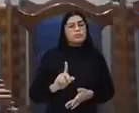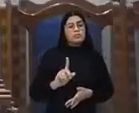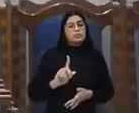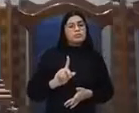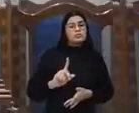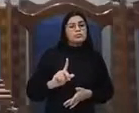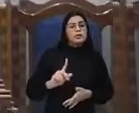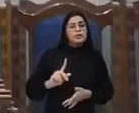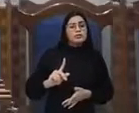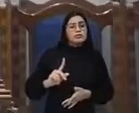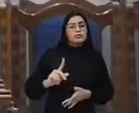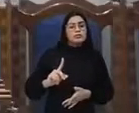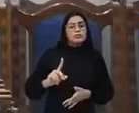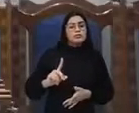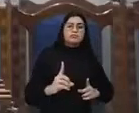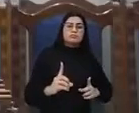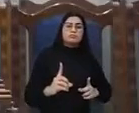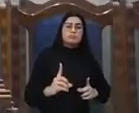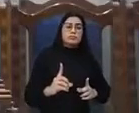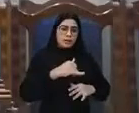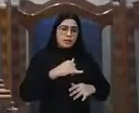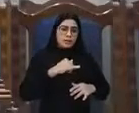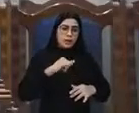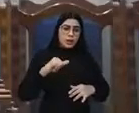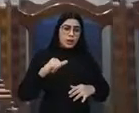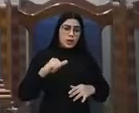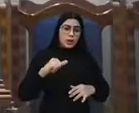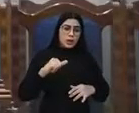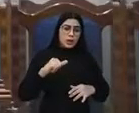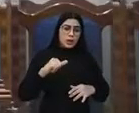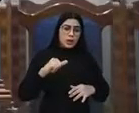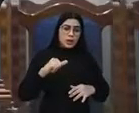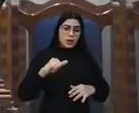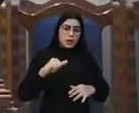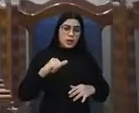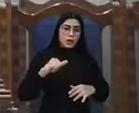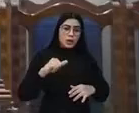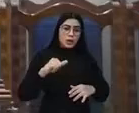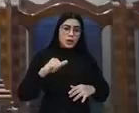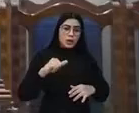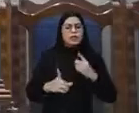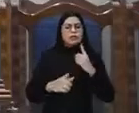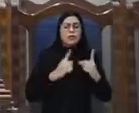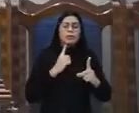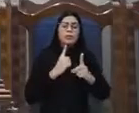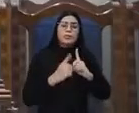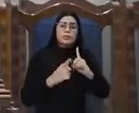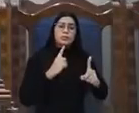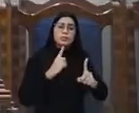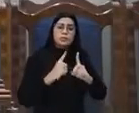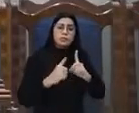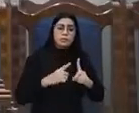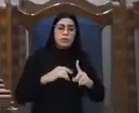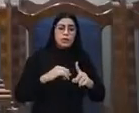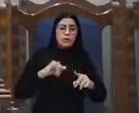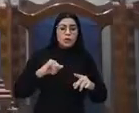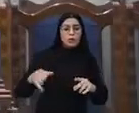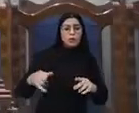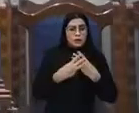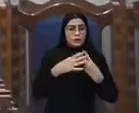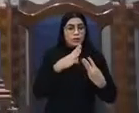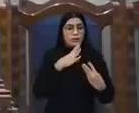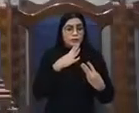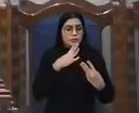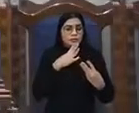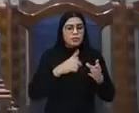E ali estavam os judeus, aqueles que eram conhecedores da Torá, da lei de Moisés,